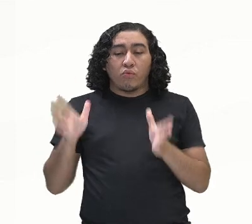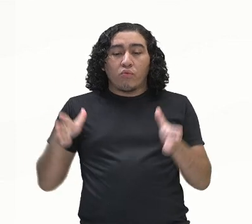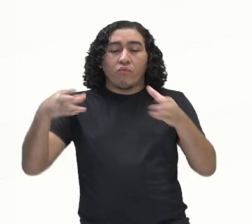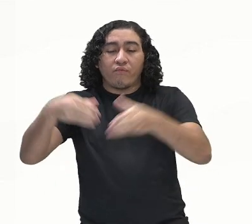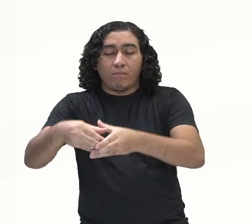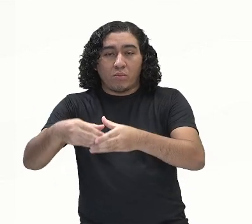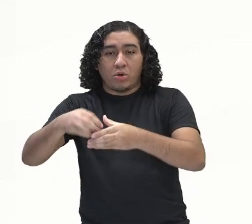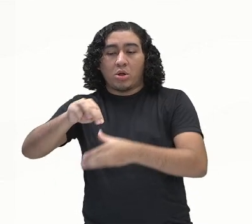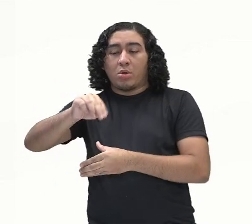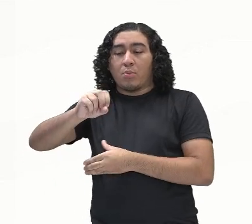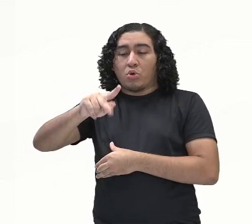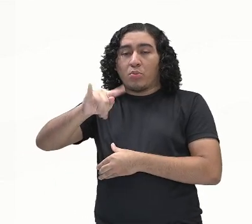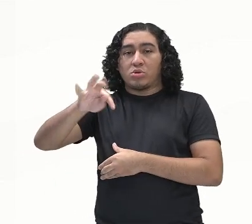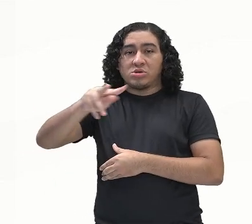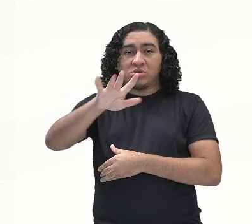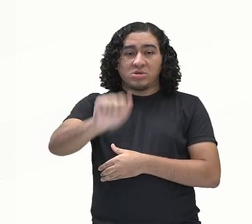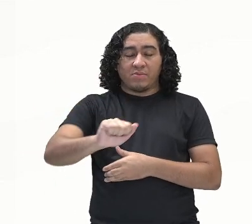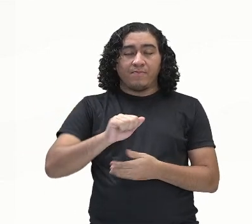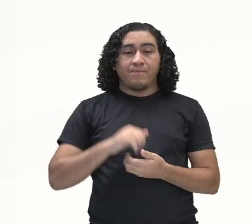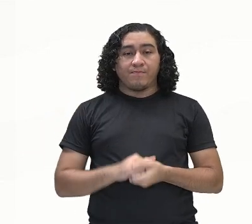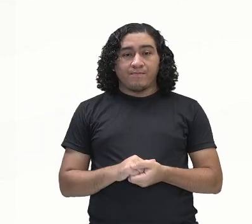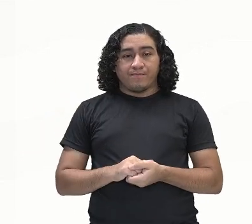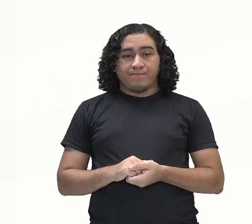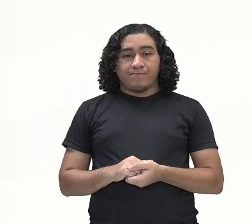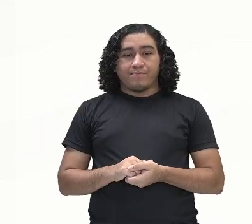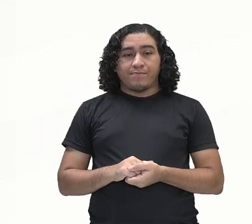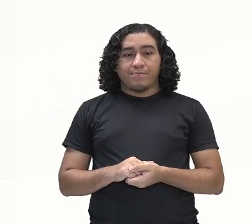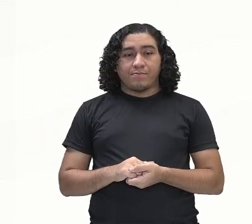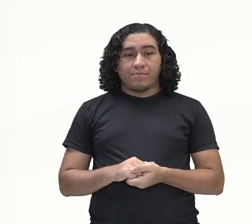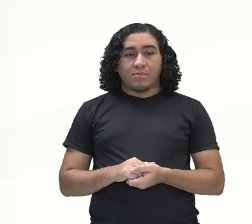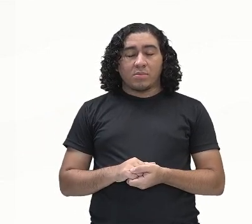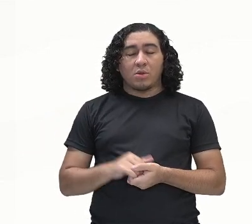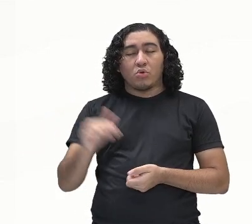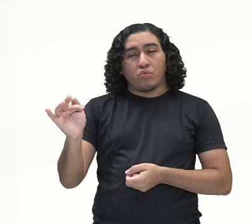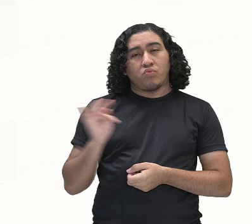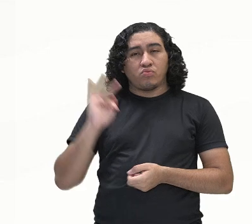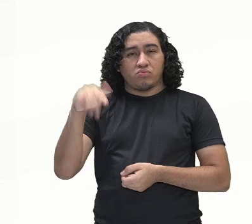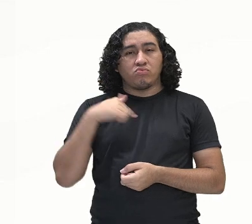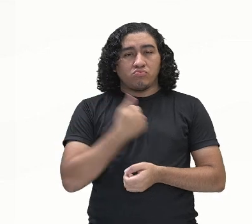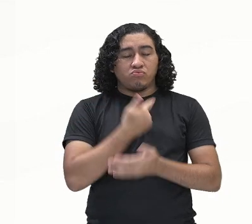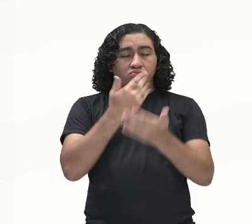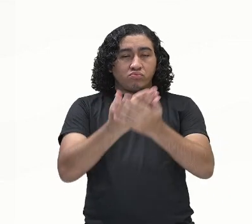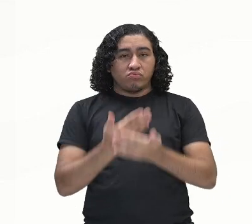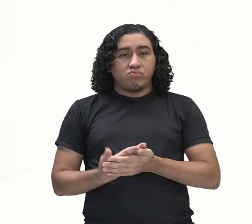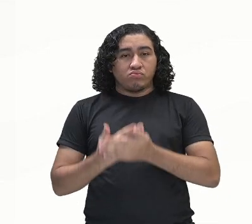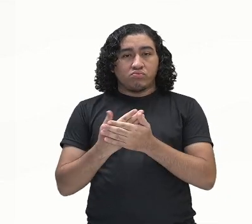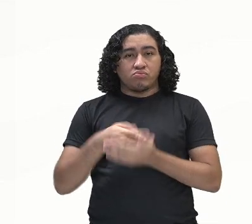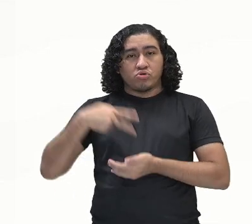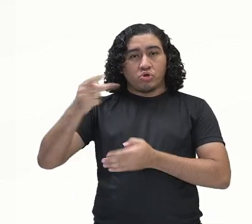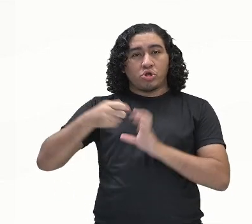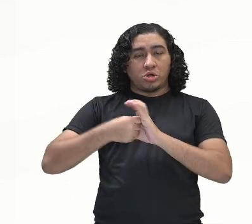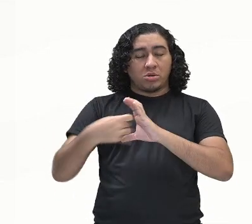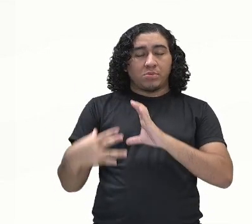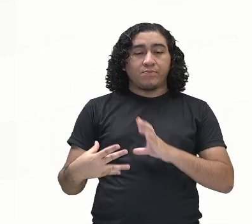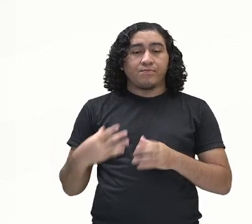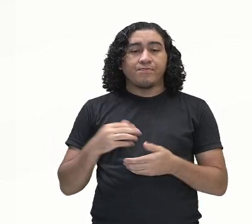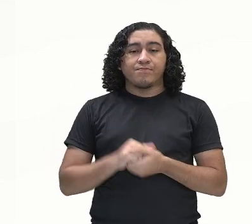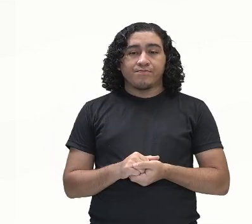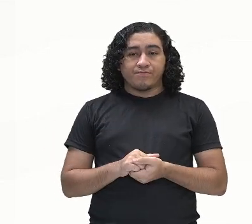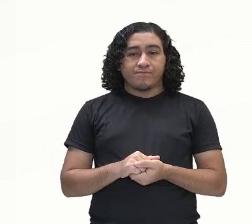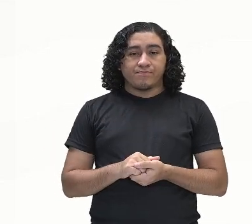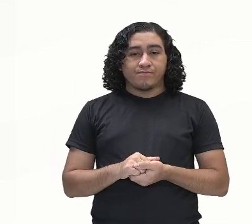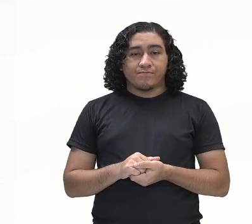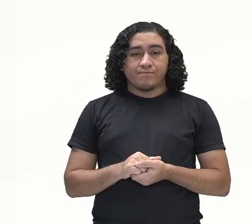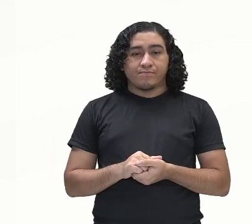mais à frente na segunda característica, né, dessa urbanização, ou no segundo período, que apoiou na